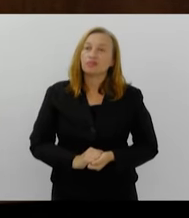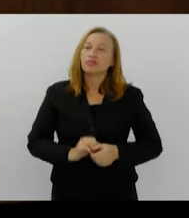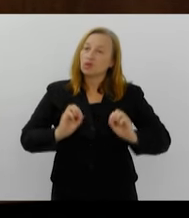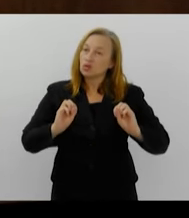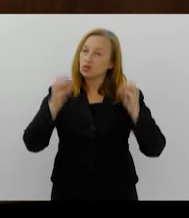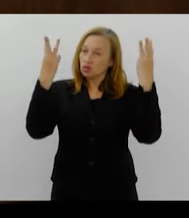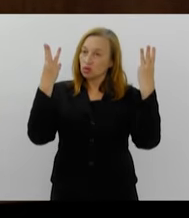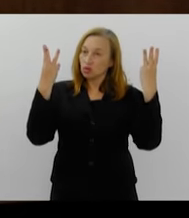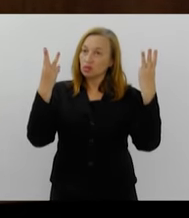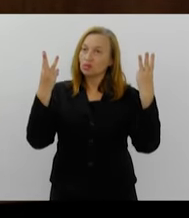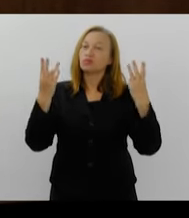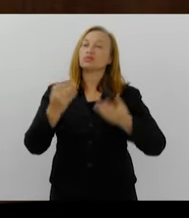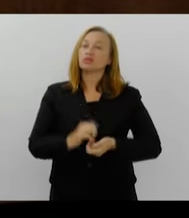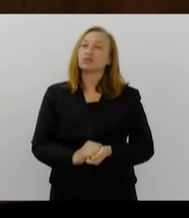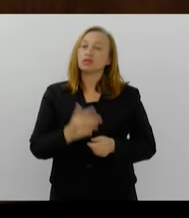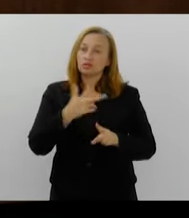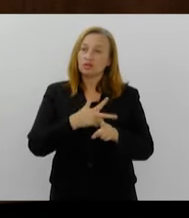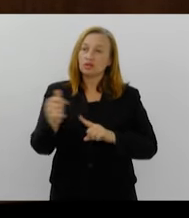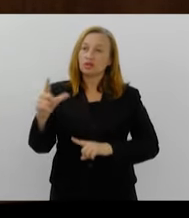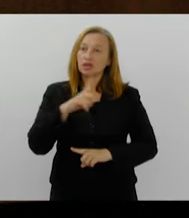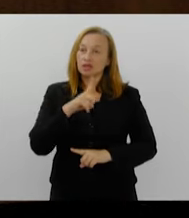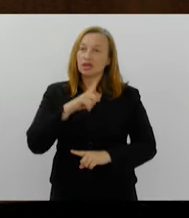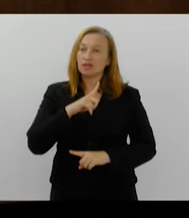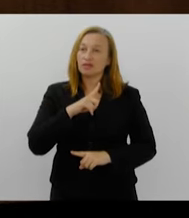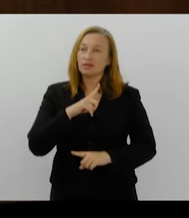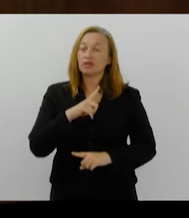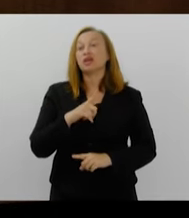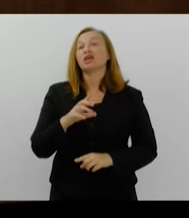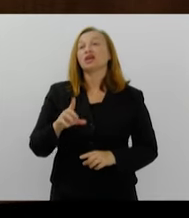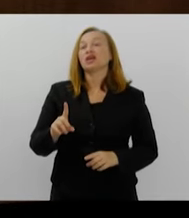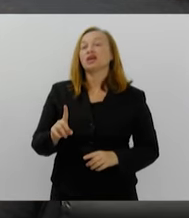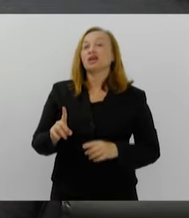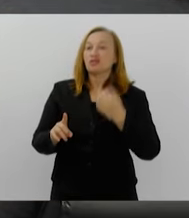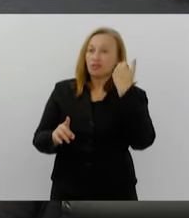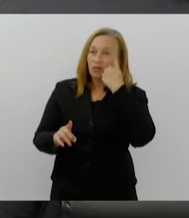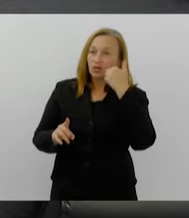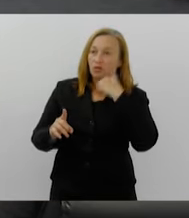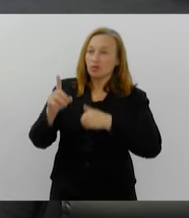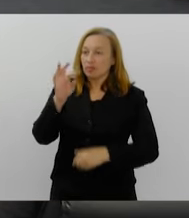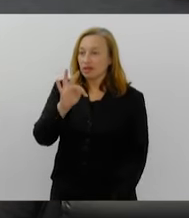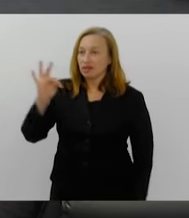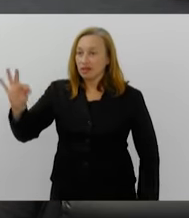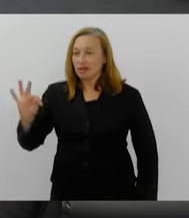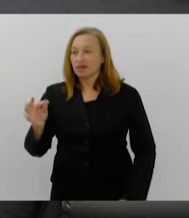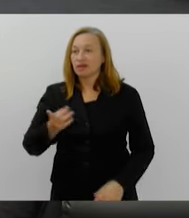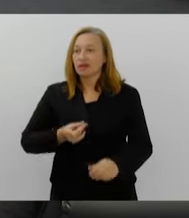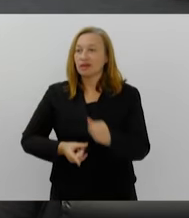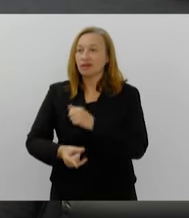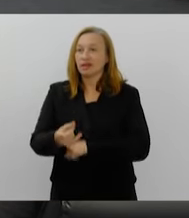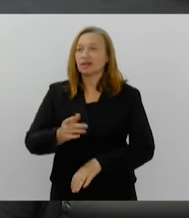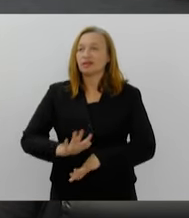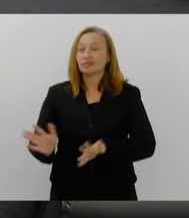direita deu nessas eleições, diferentemente do PT, que passou uma vergonha sem fim. Presidente, eu fui citada,